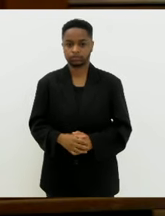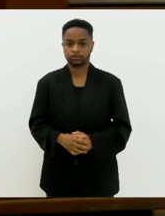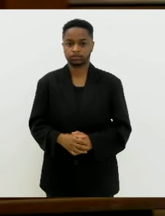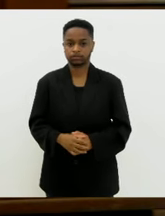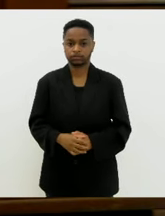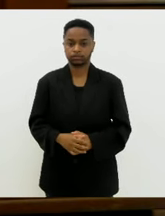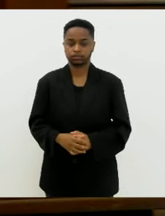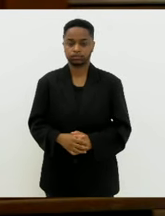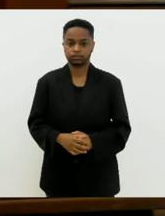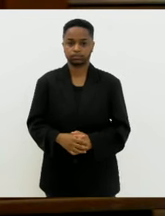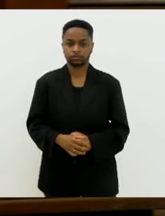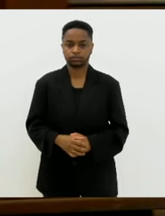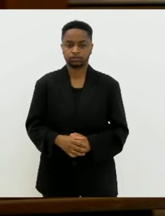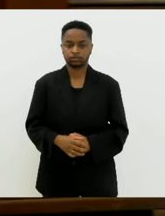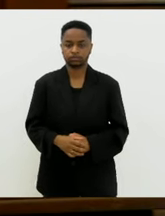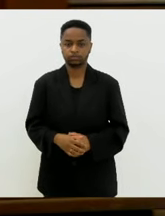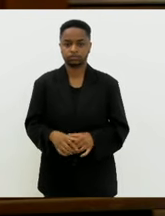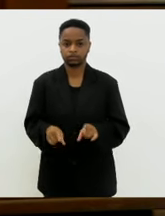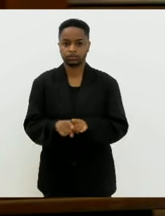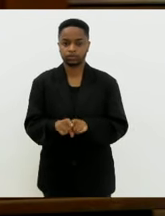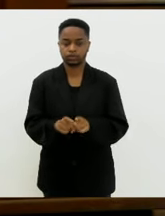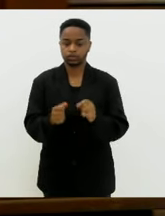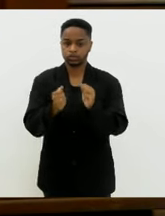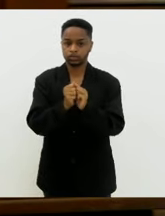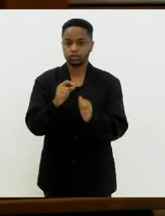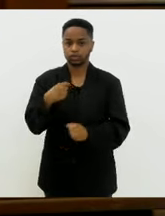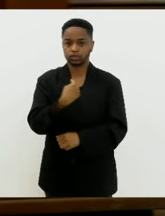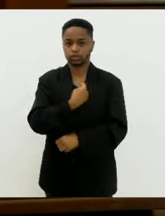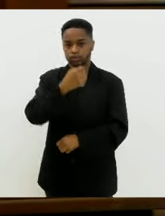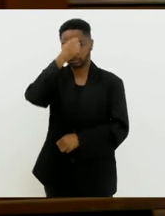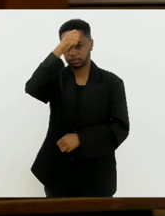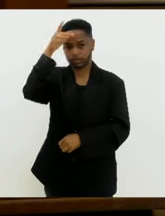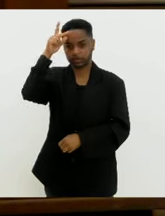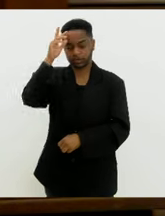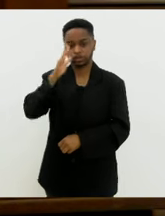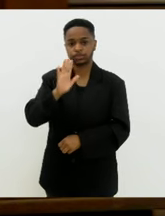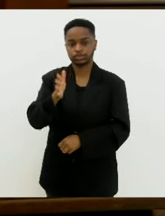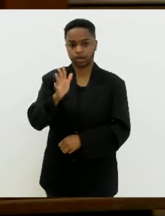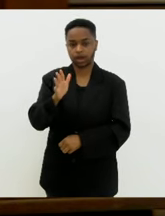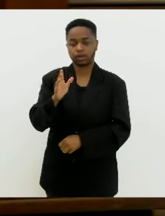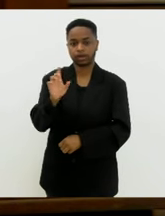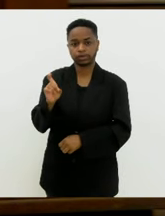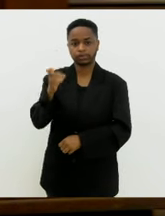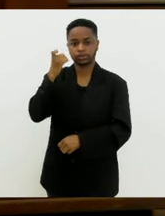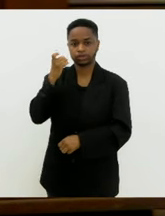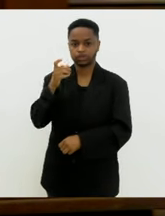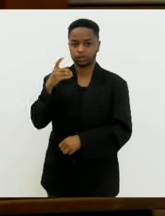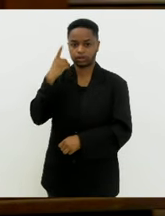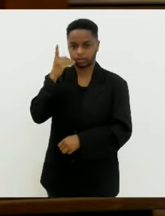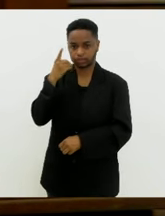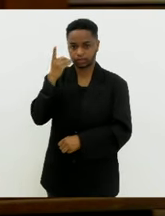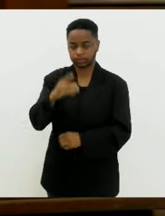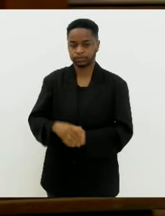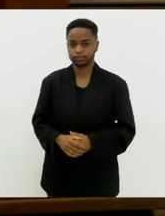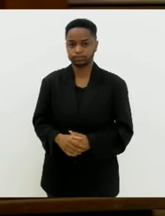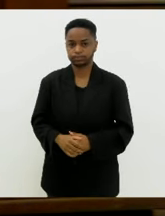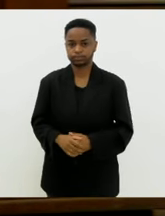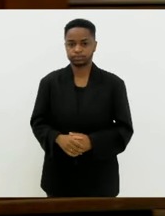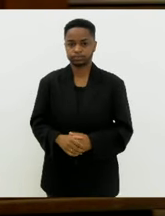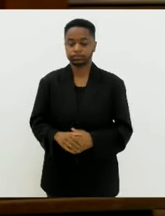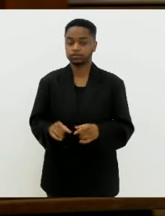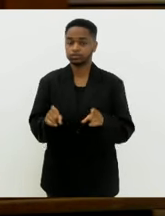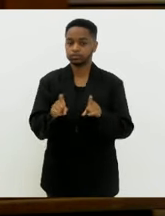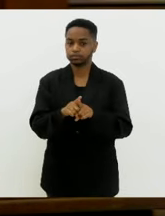nosso prefeito, que já foi parlamentar aqui dessa casa. E